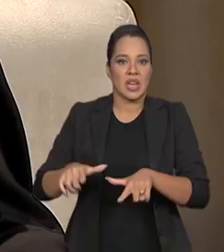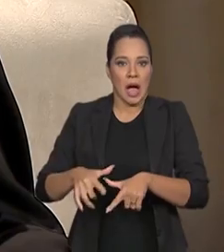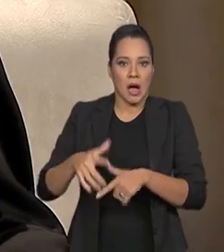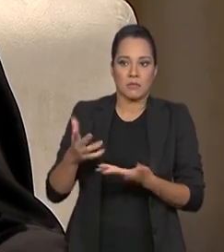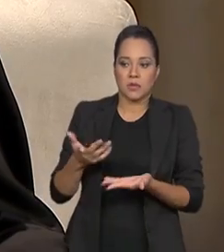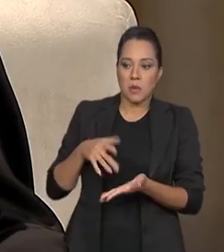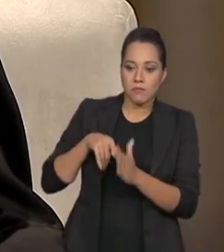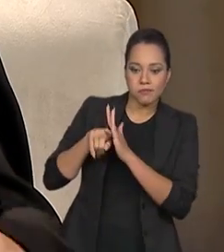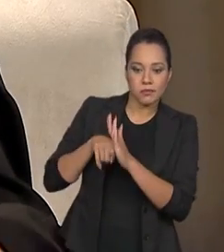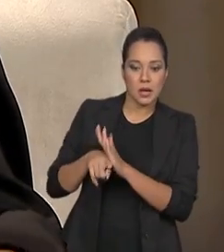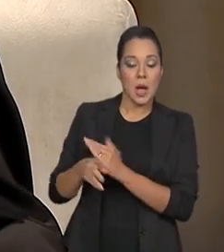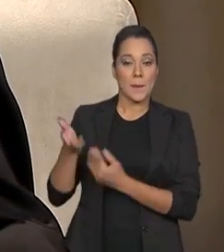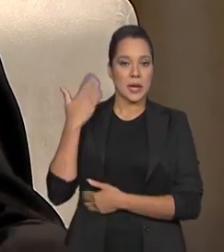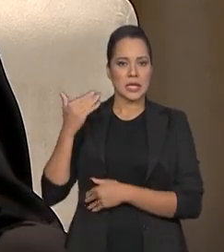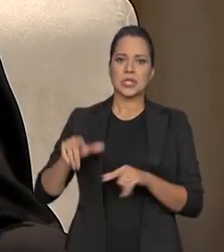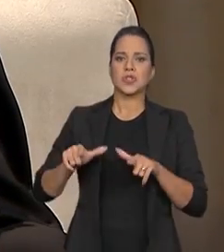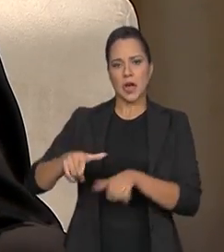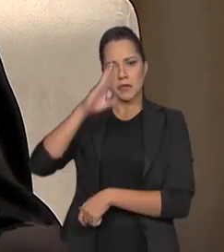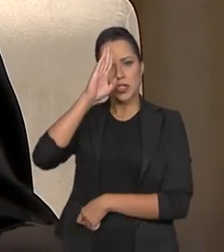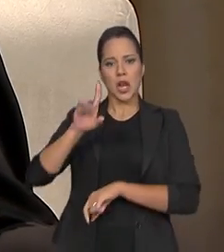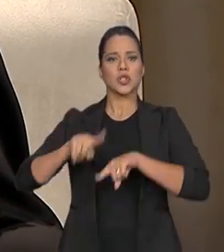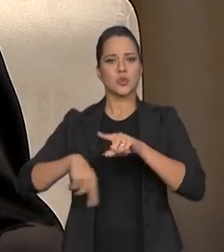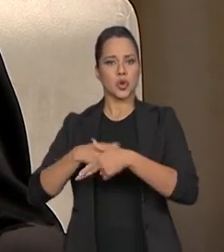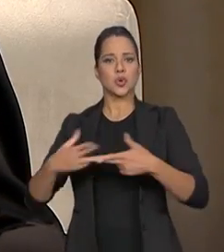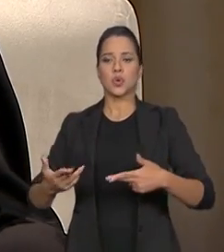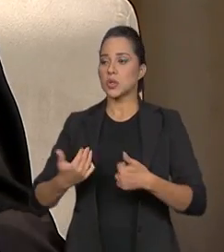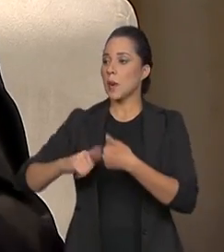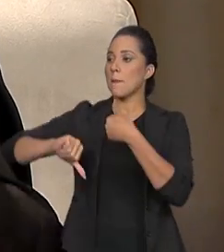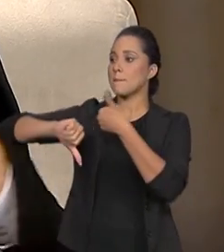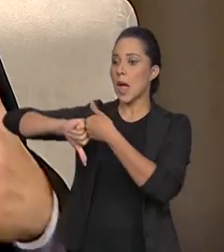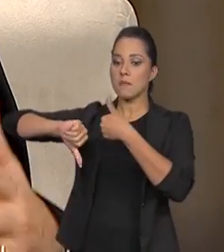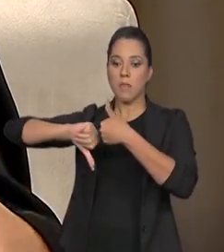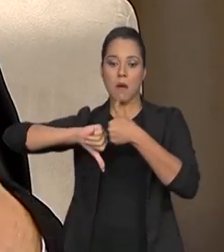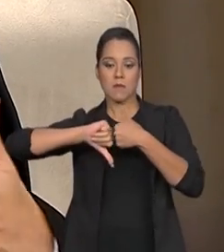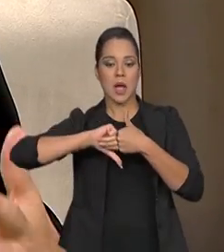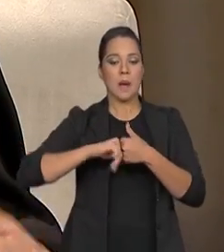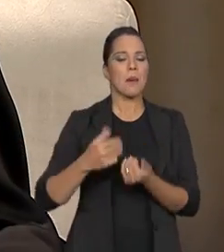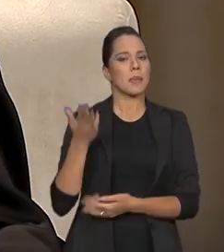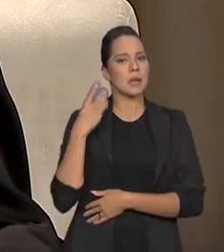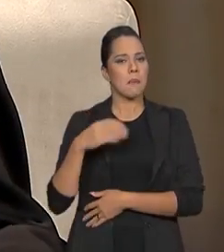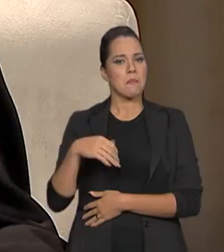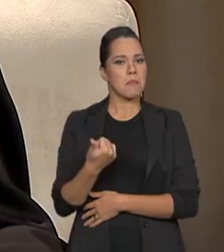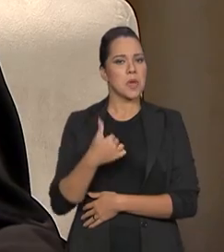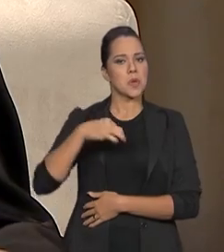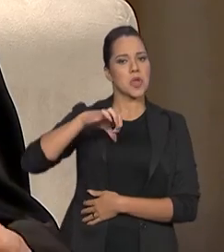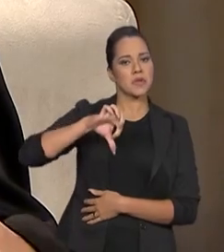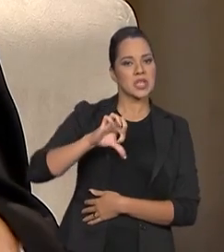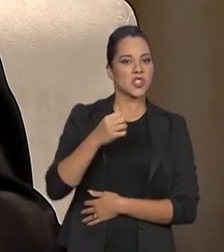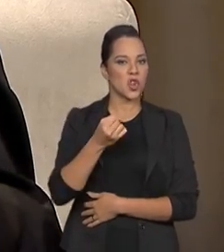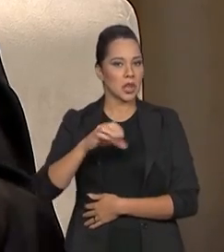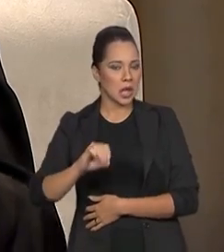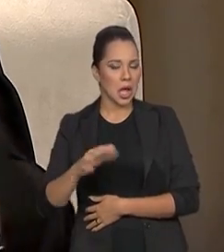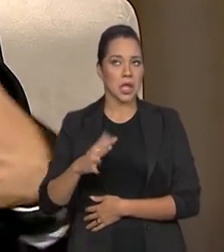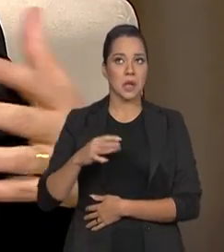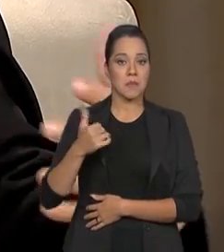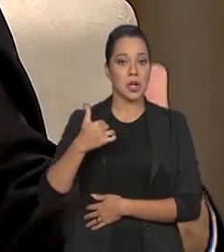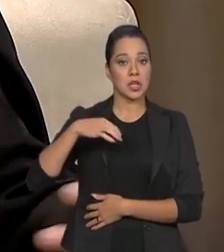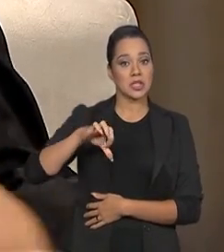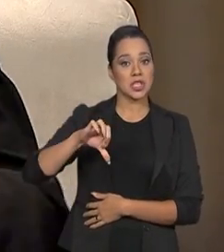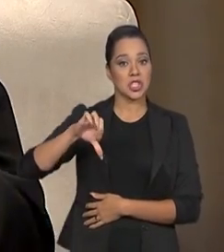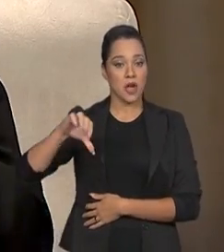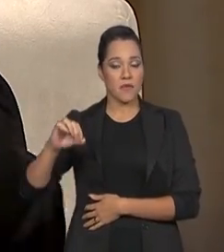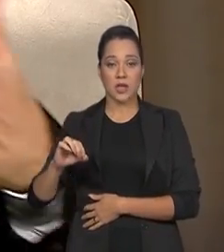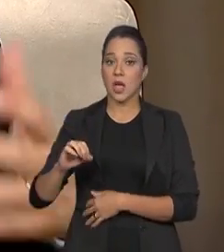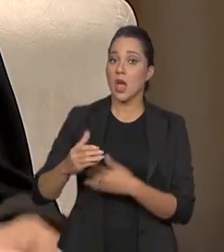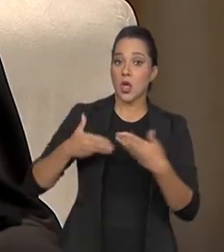Inmetro no passado ele até te certificava diretamente os produtos mas a partir da década de 80 90 quando o mercado brasileiro cresceu